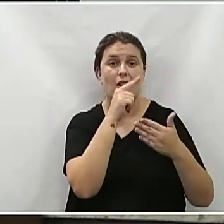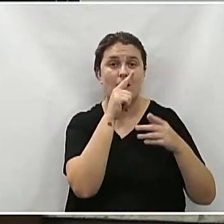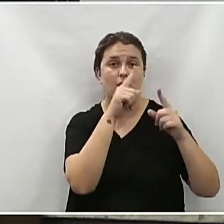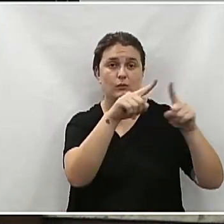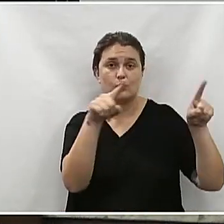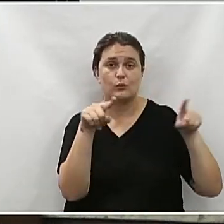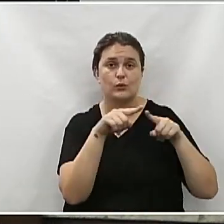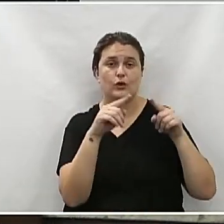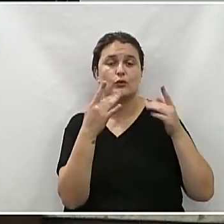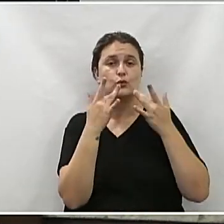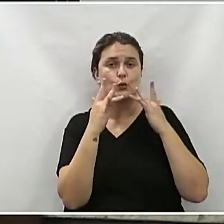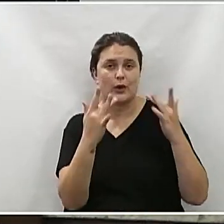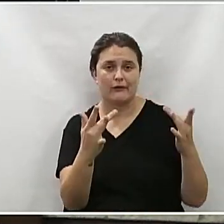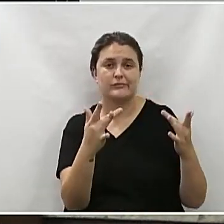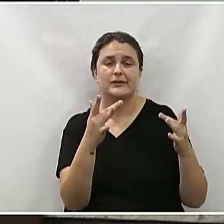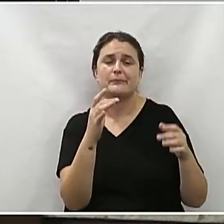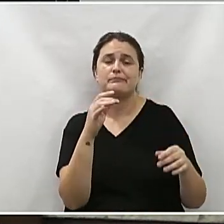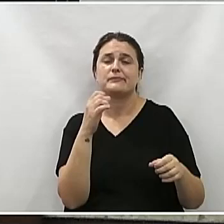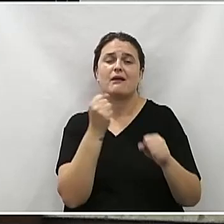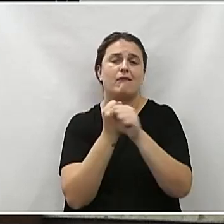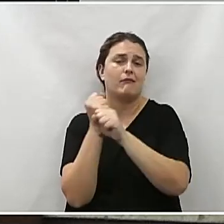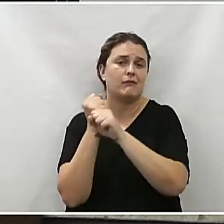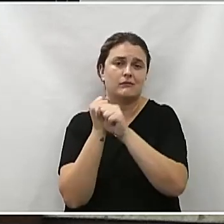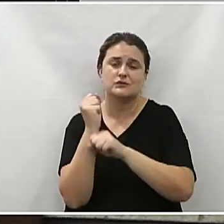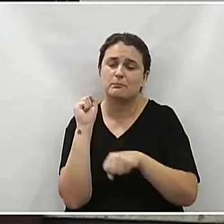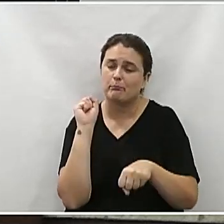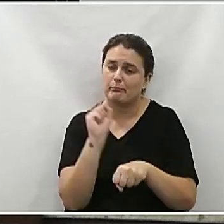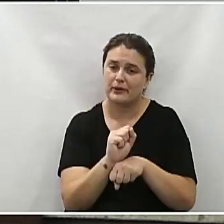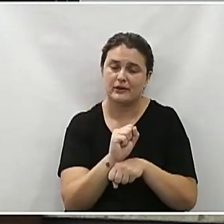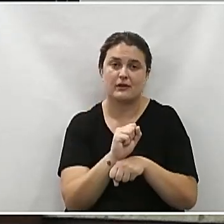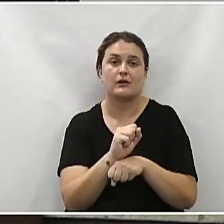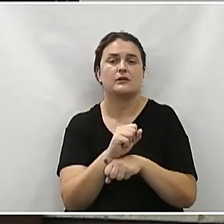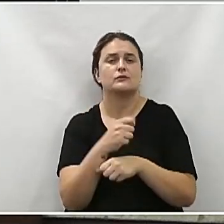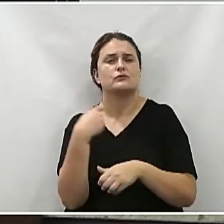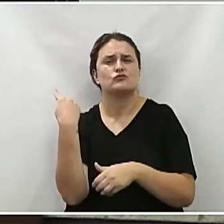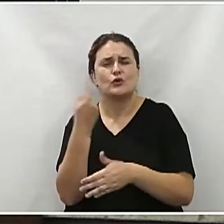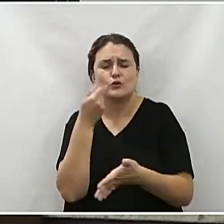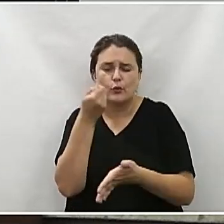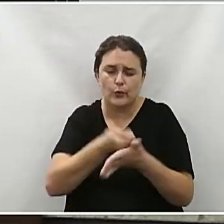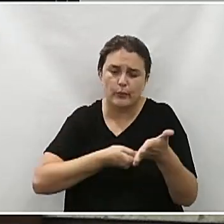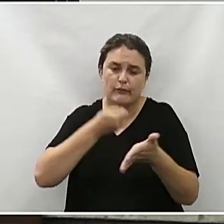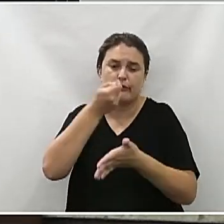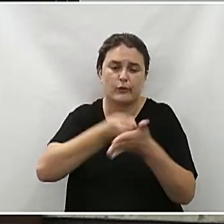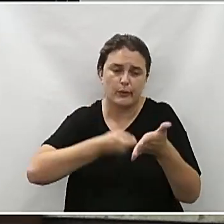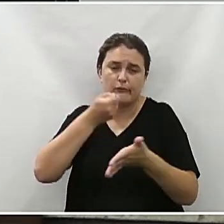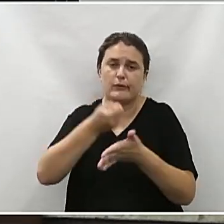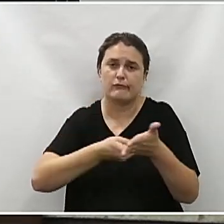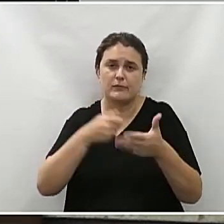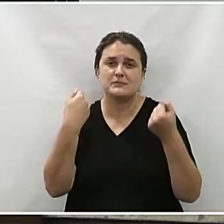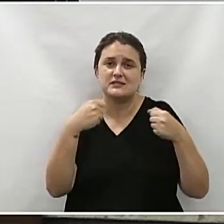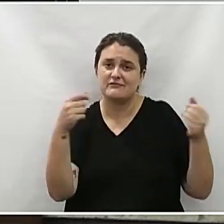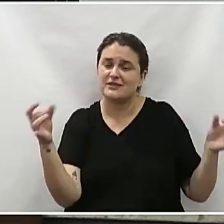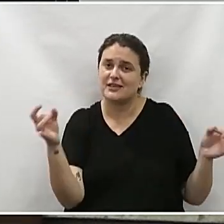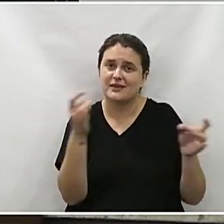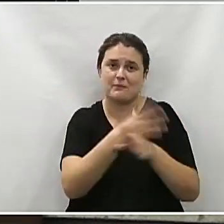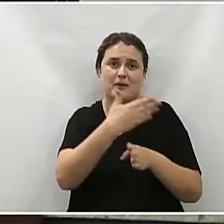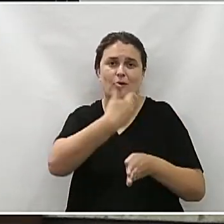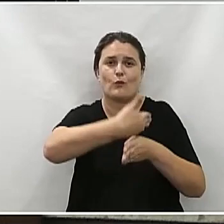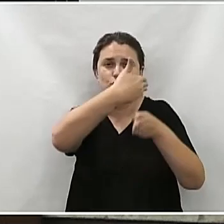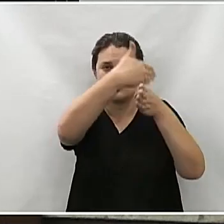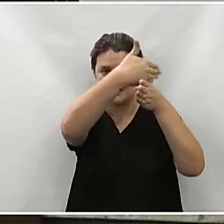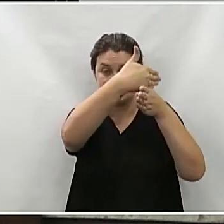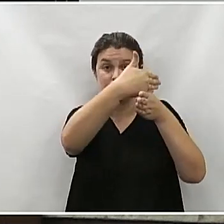tempo estava parado a gente havia cobrado e cobrando bastante tinha bastante dificuldade para a conclusão ali do